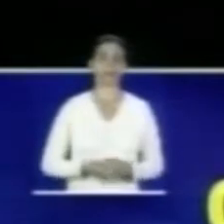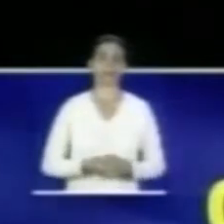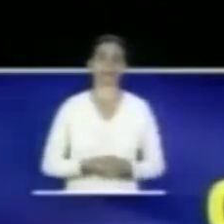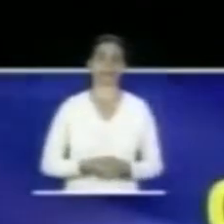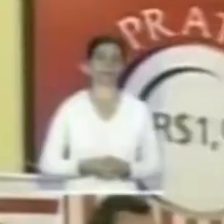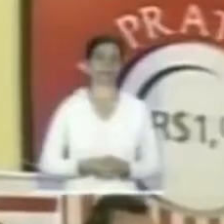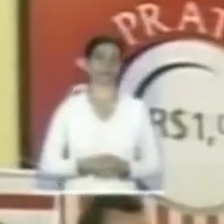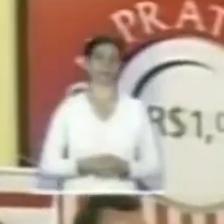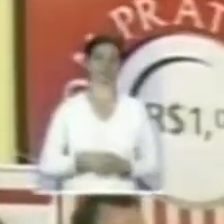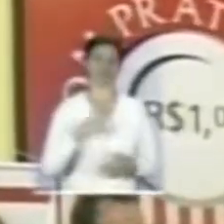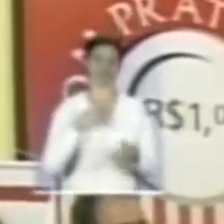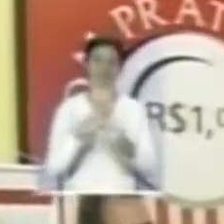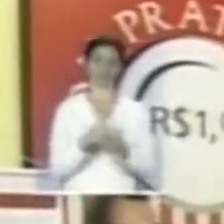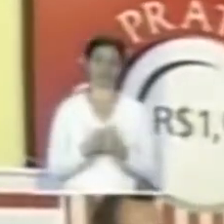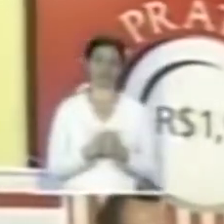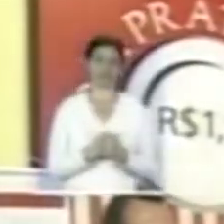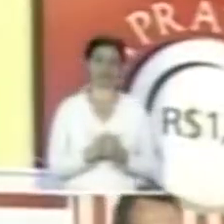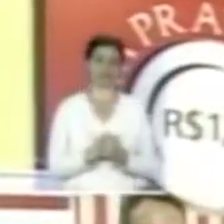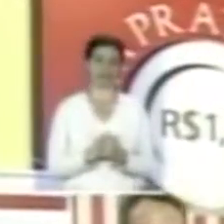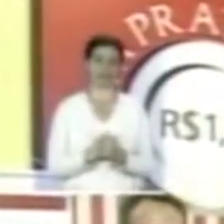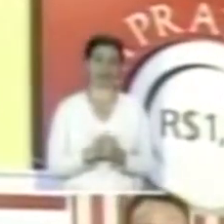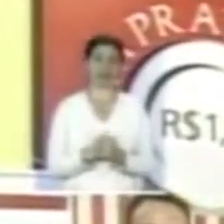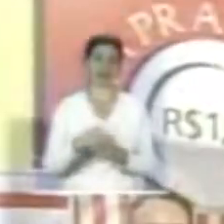no social.